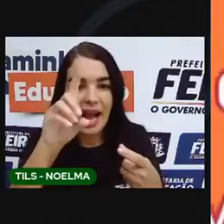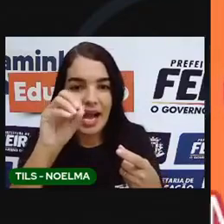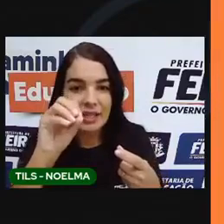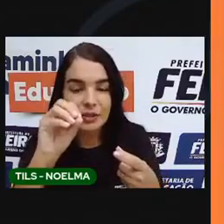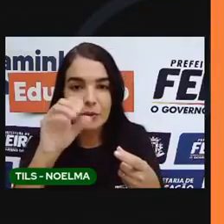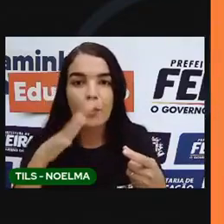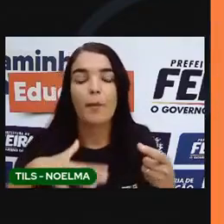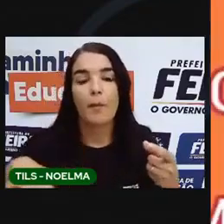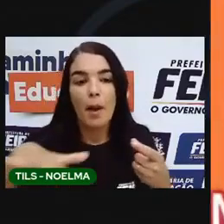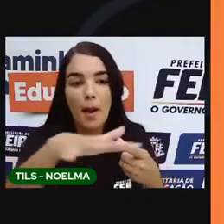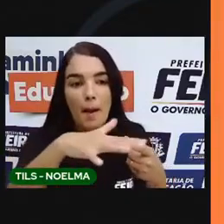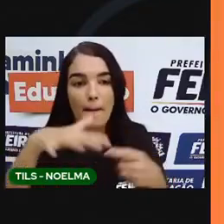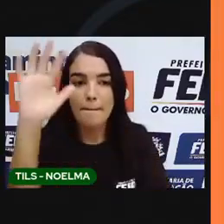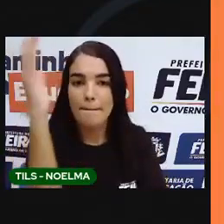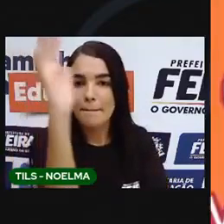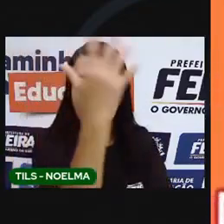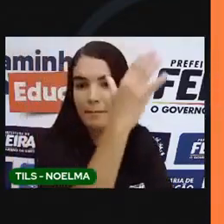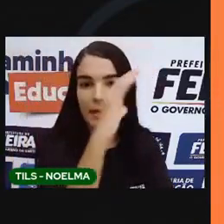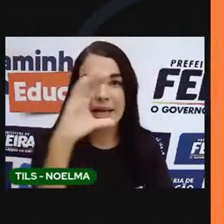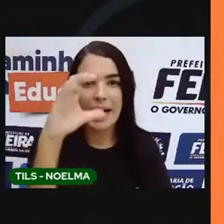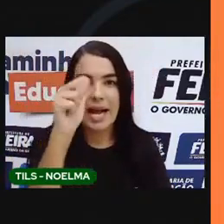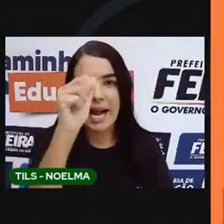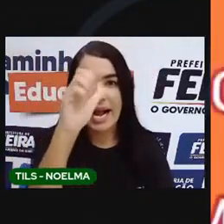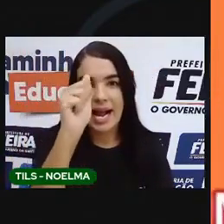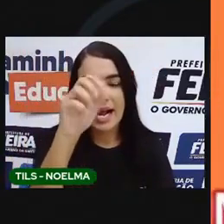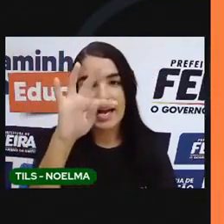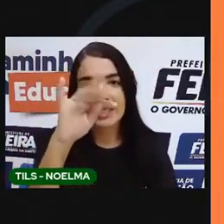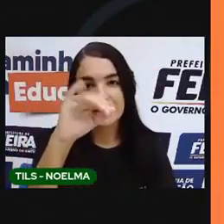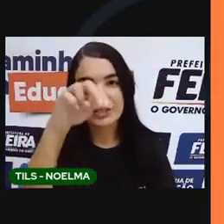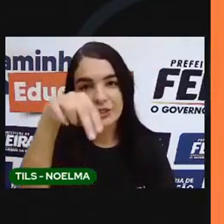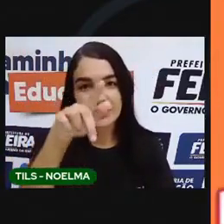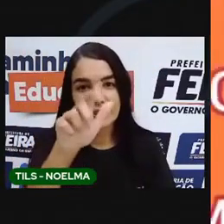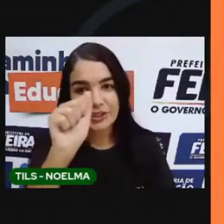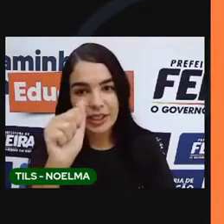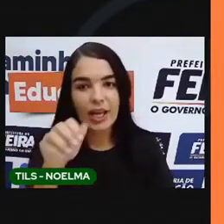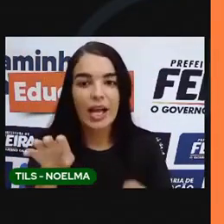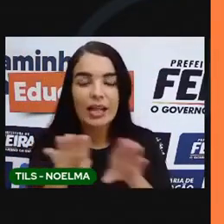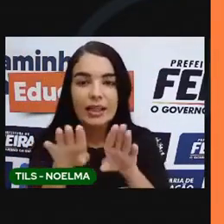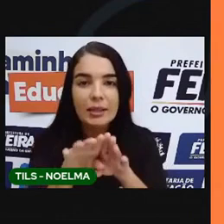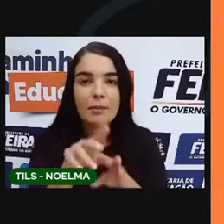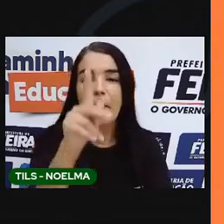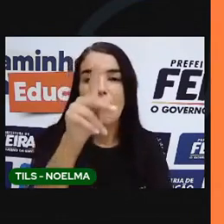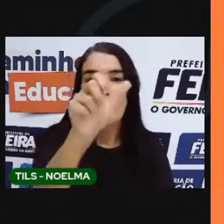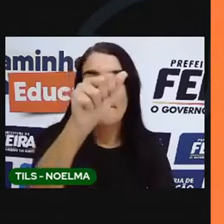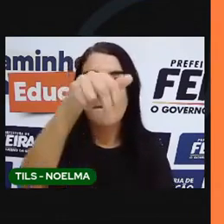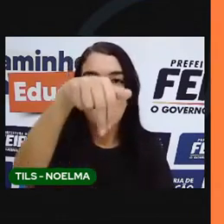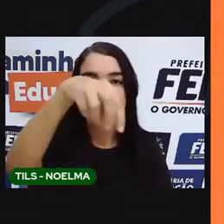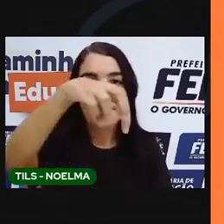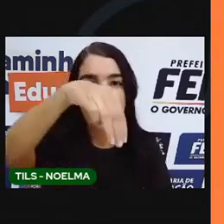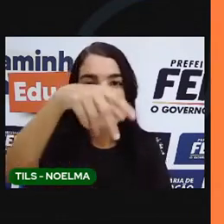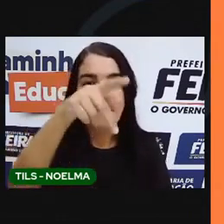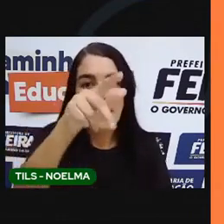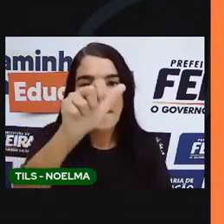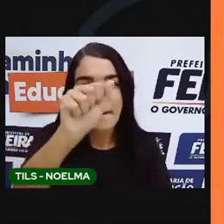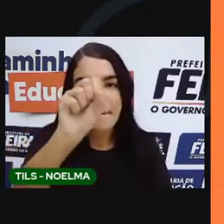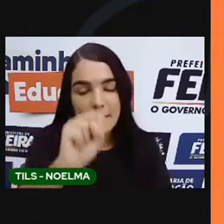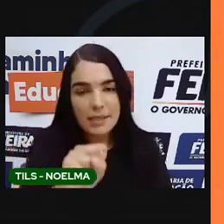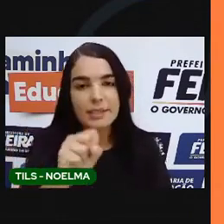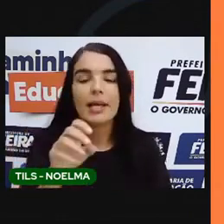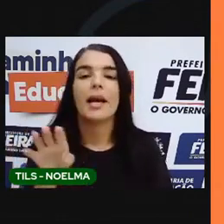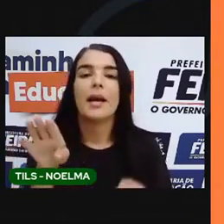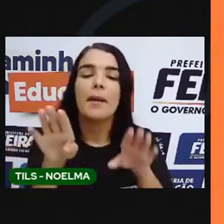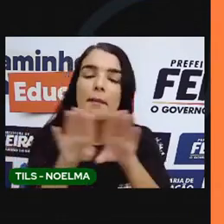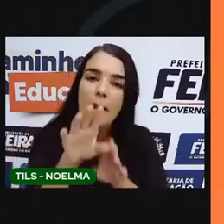Mata Atlântica, Caatinga, Pampa e Pantanal. São